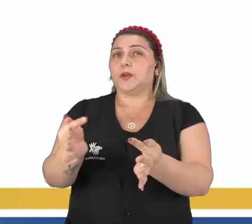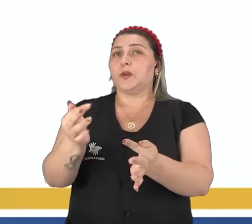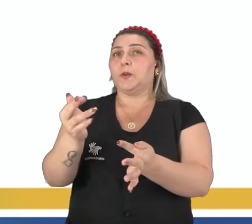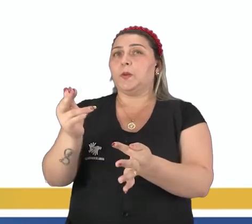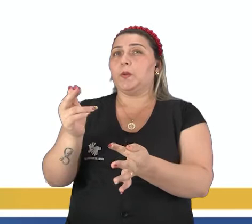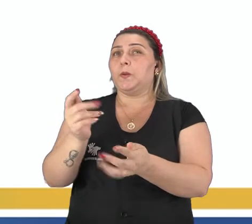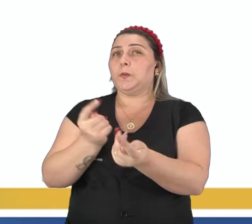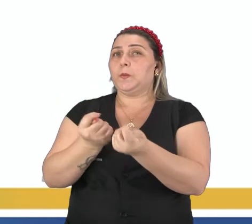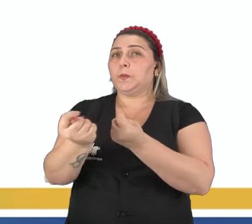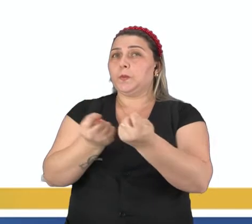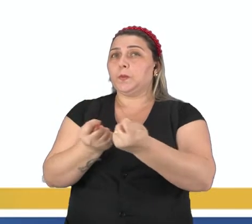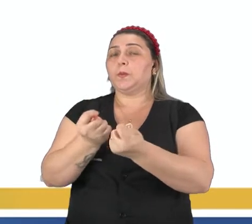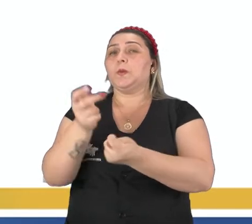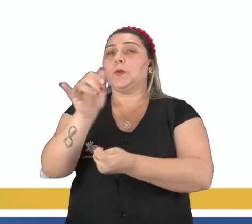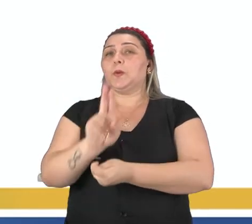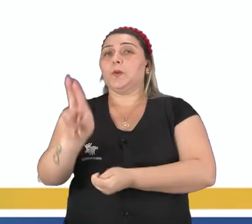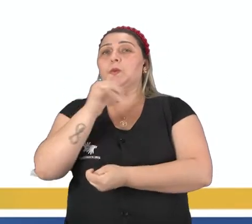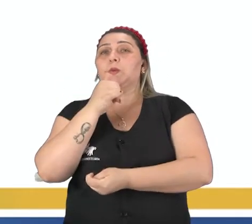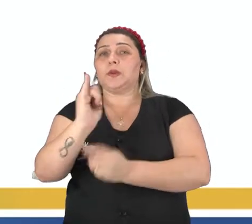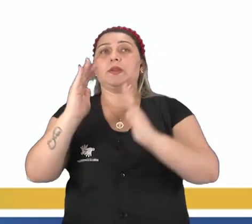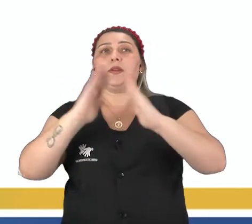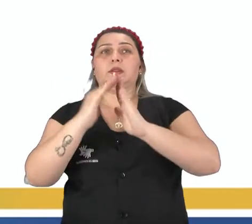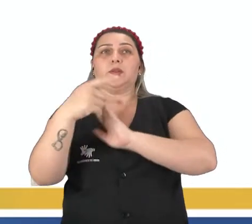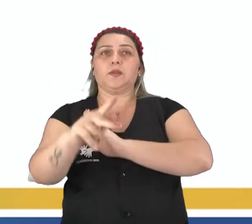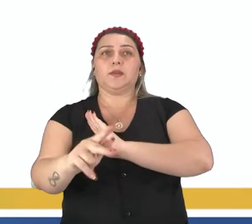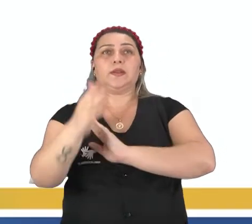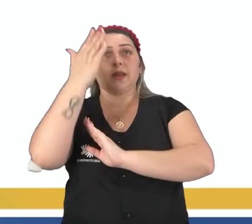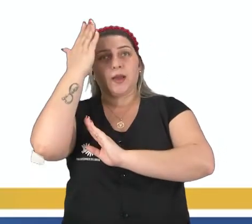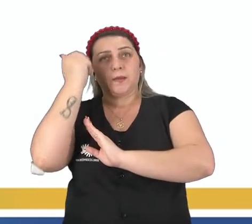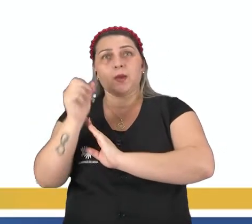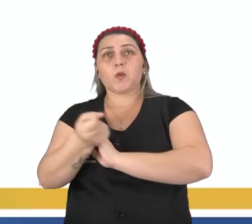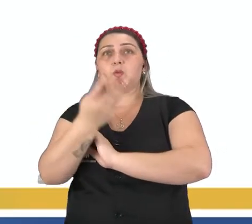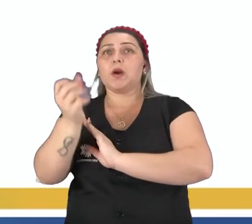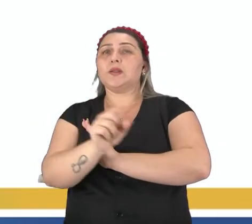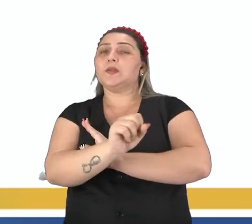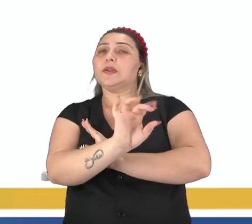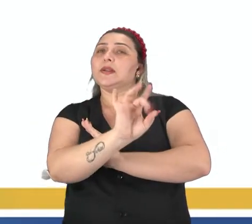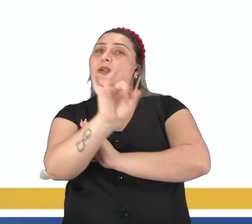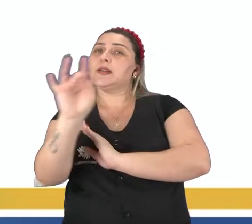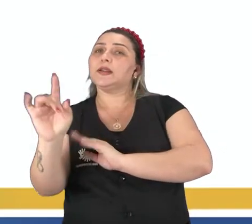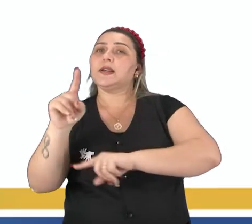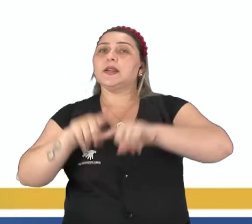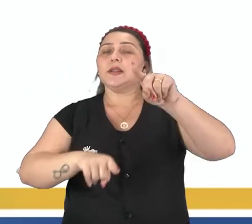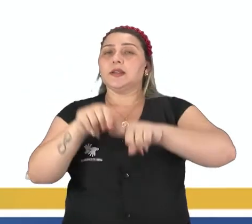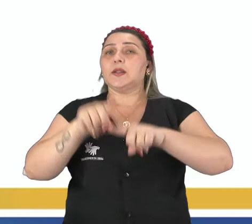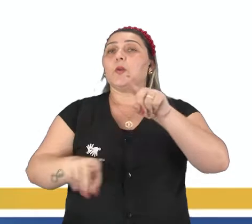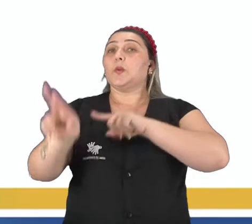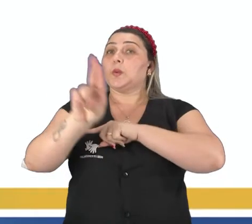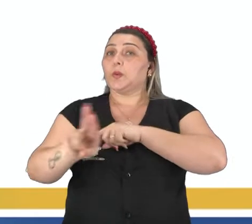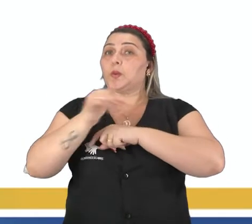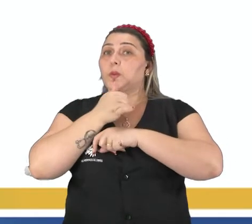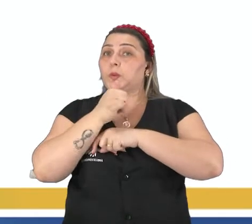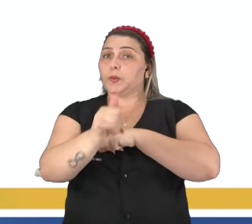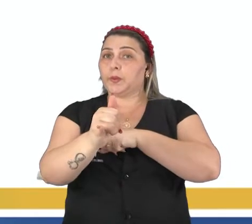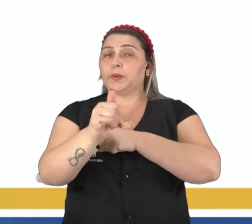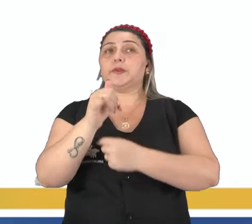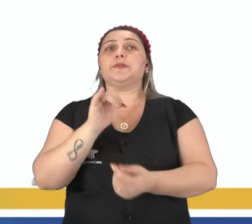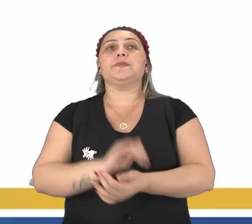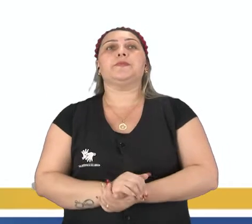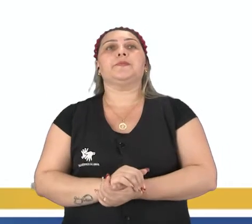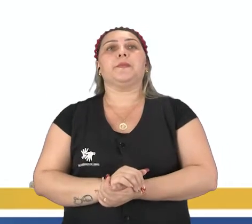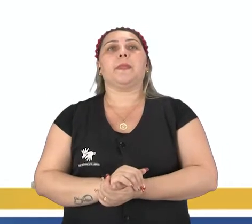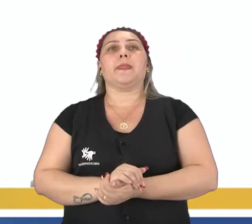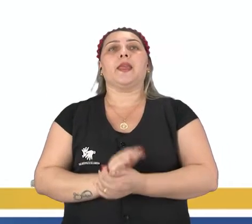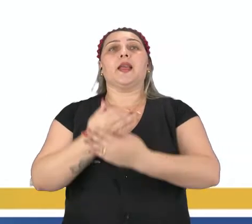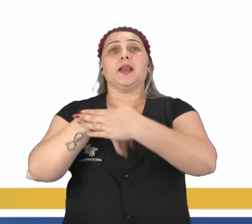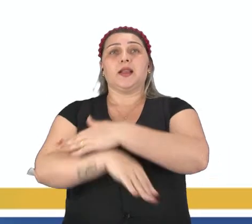de monitorar o consumo de energia elétrica na sua residência é saber o quanto cada equipamento doméstico consome de eletricidade. Adotar